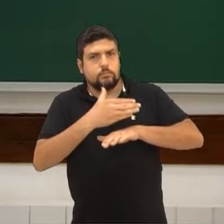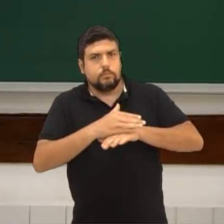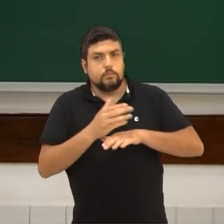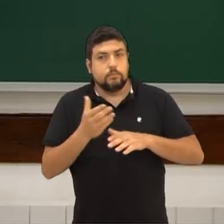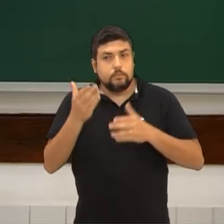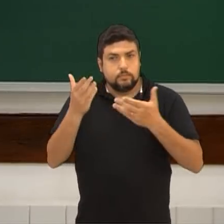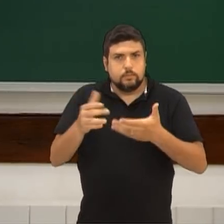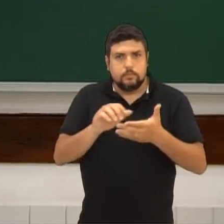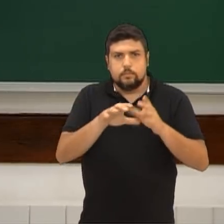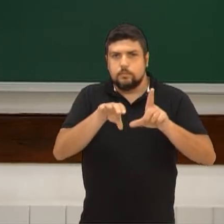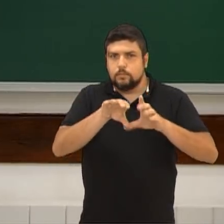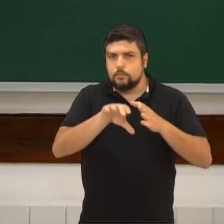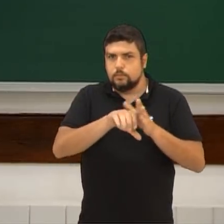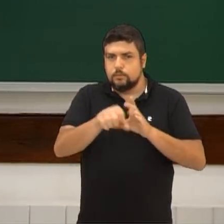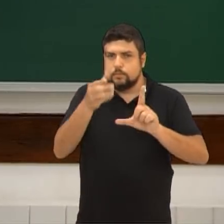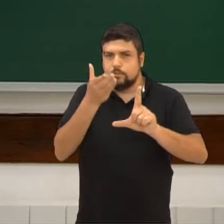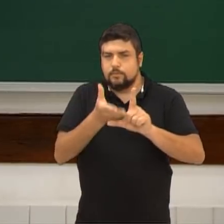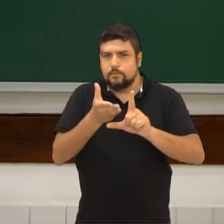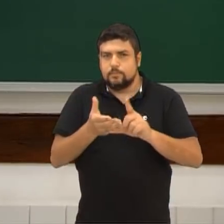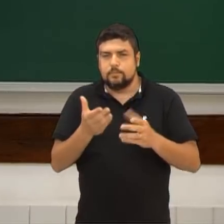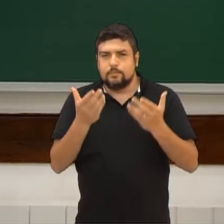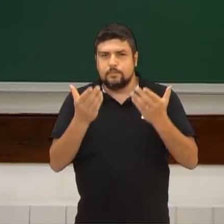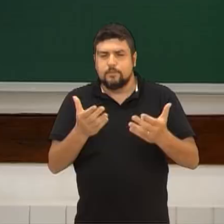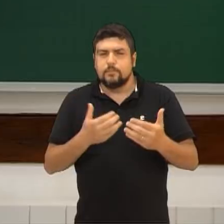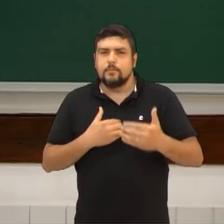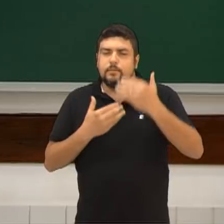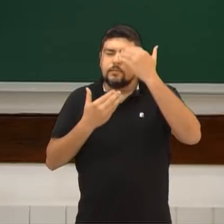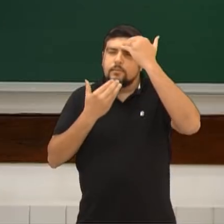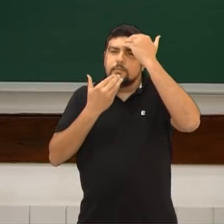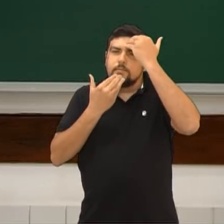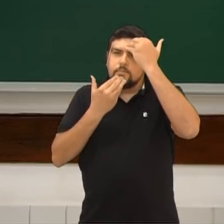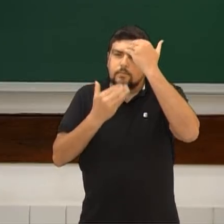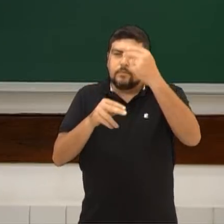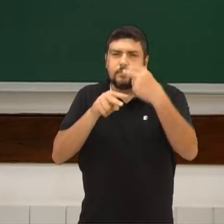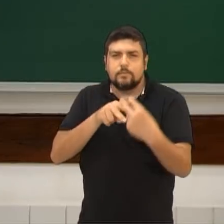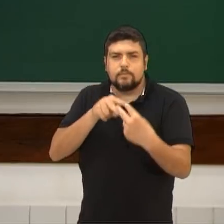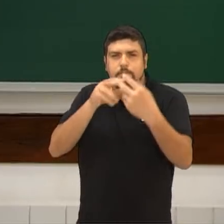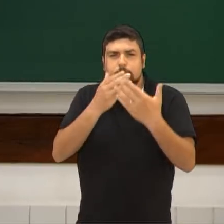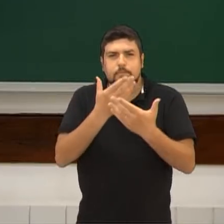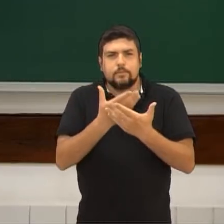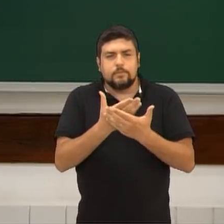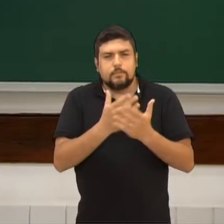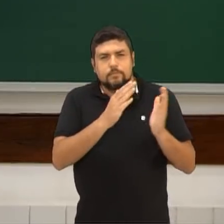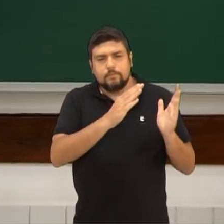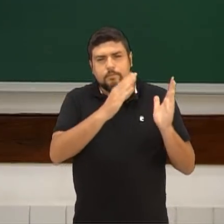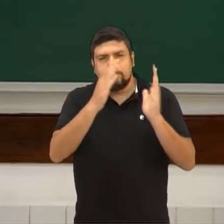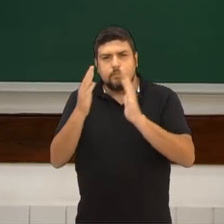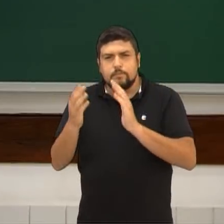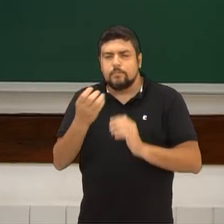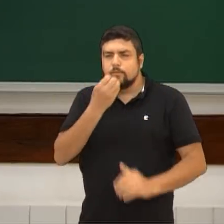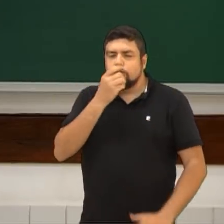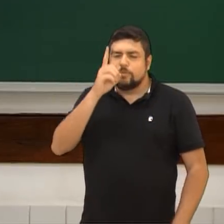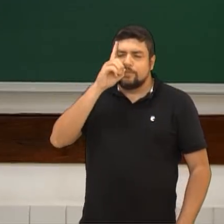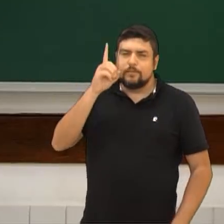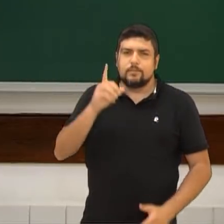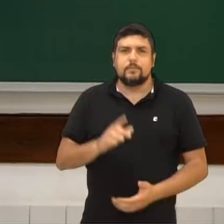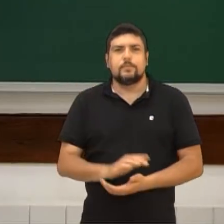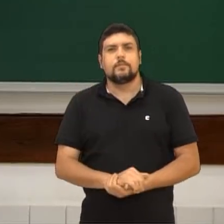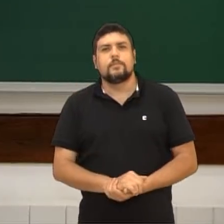lá no Classroom. Ok? O professor agradece aí o acompanhamento da aula de vocês. Tenham um ótimo dia!